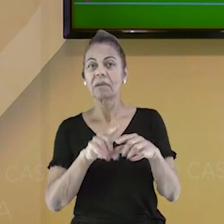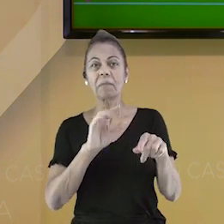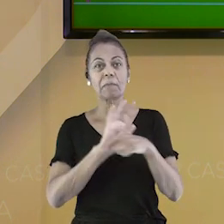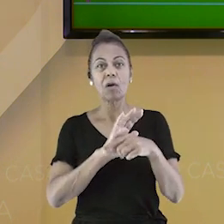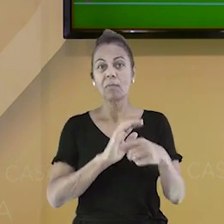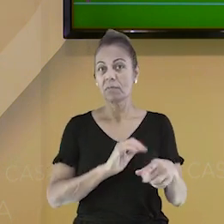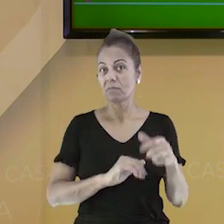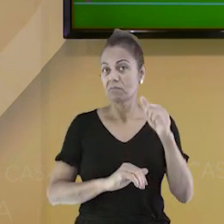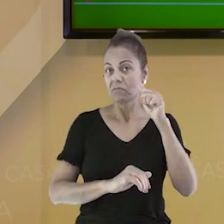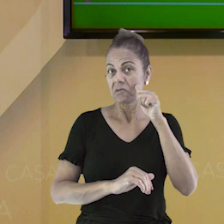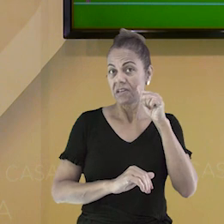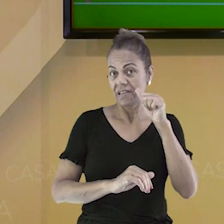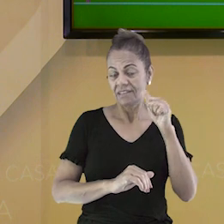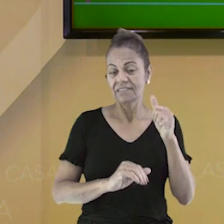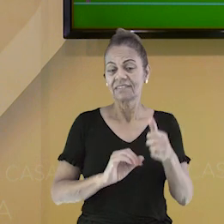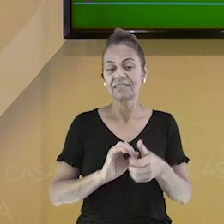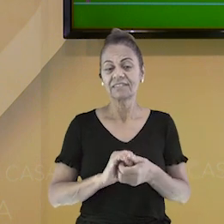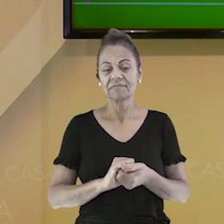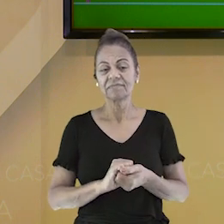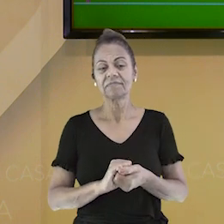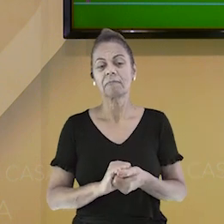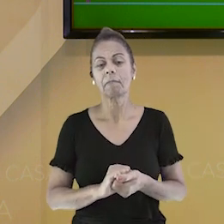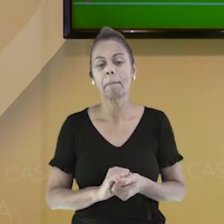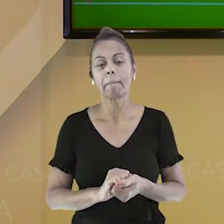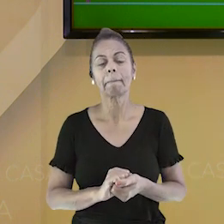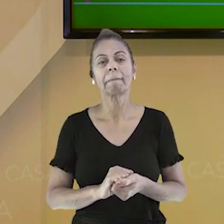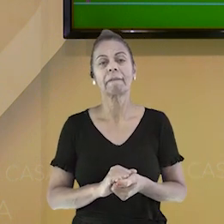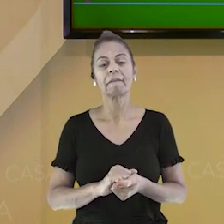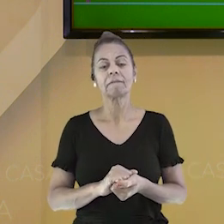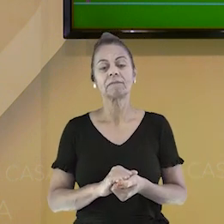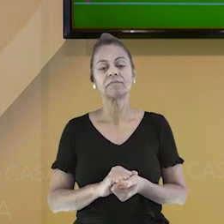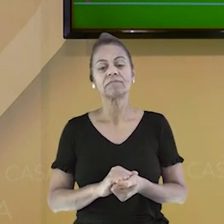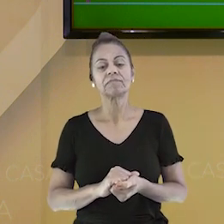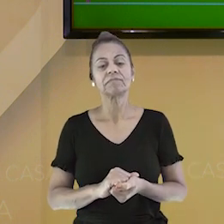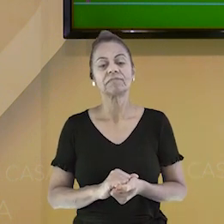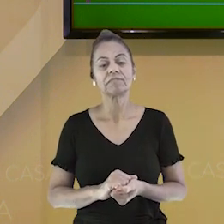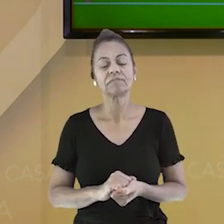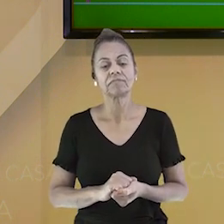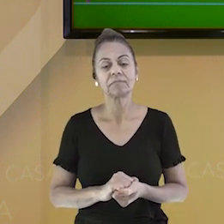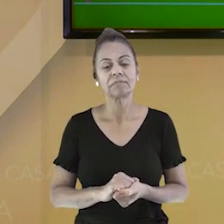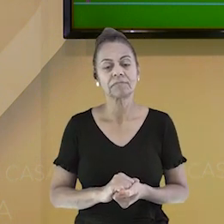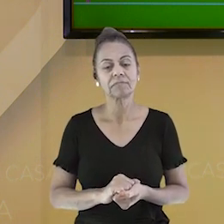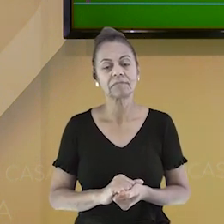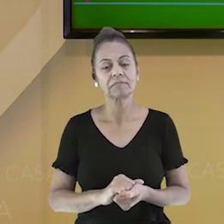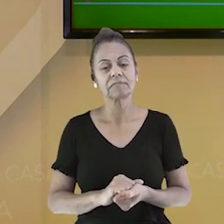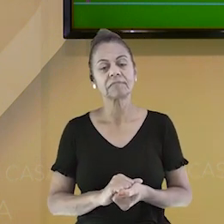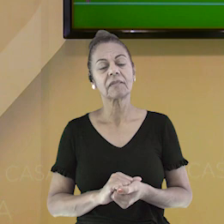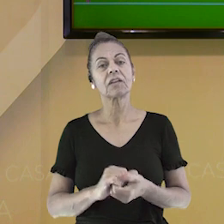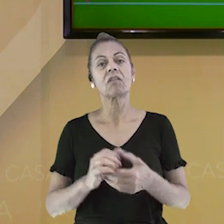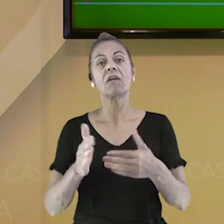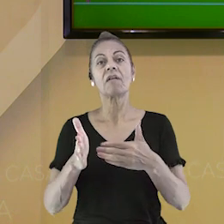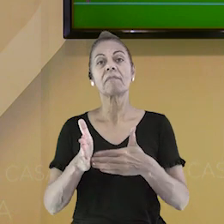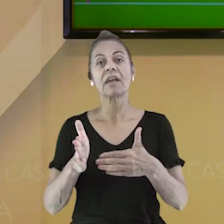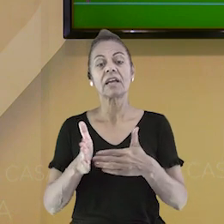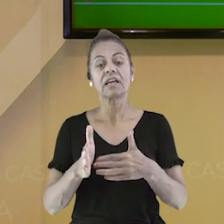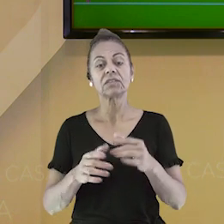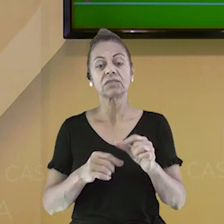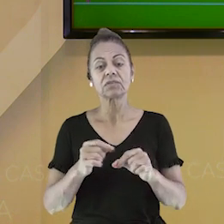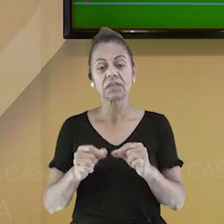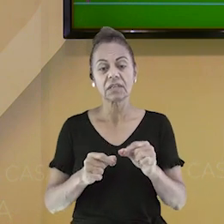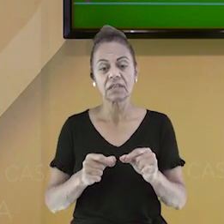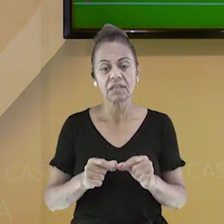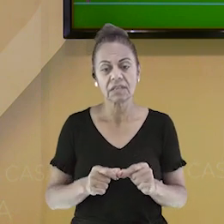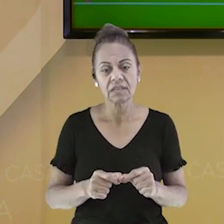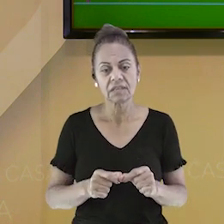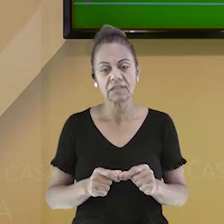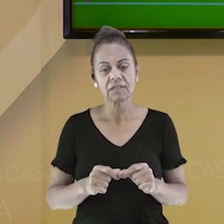dissemos durante a aula, temos também a camisinha feminina. No entanto, a nossa figura aqui traz a camisinha masculina, né?